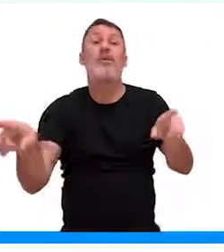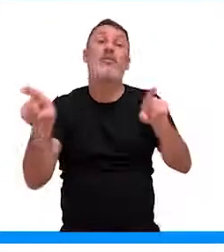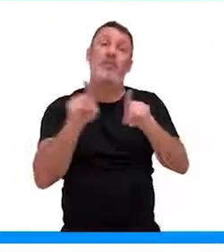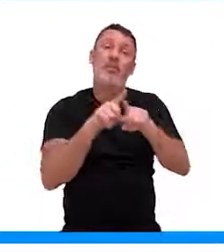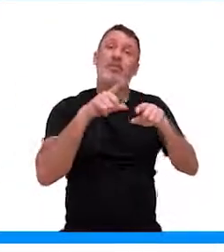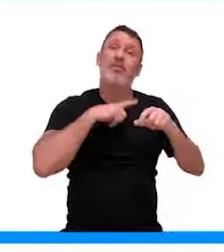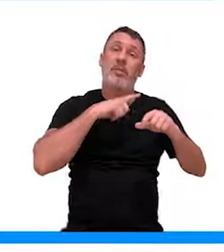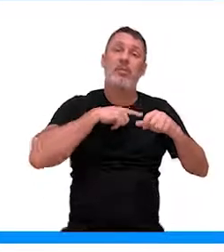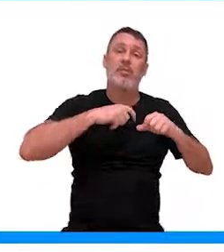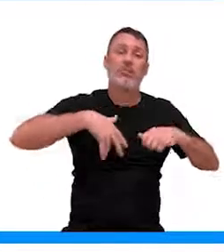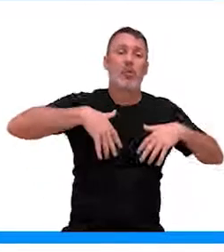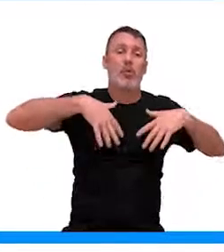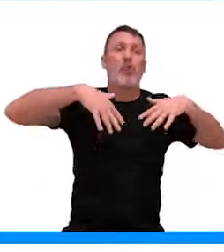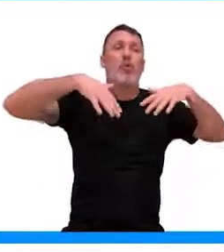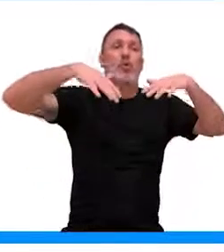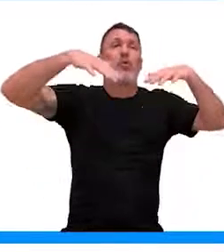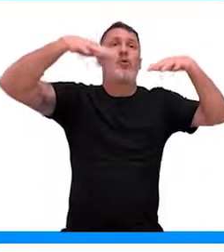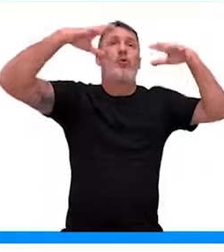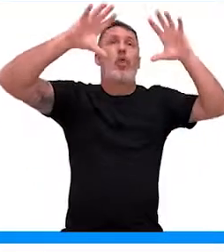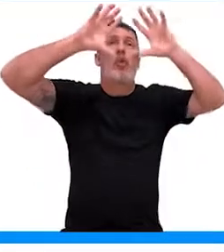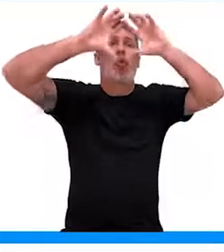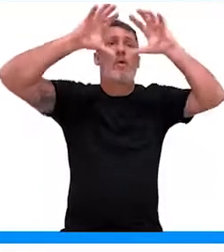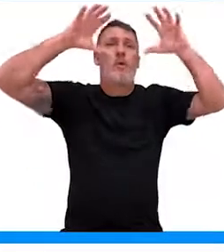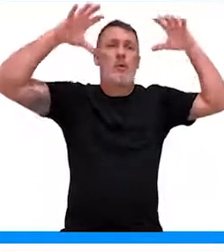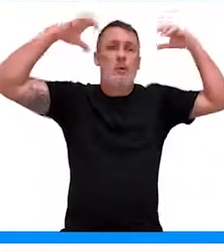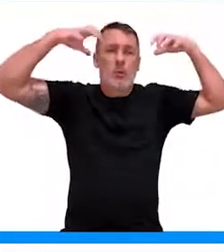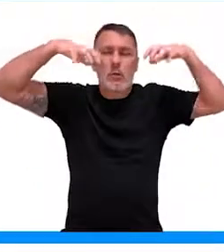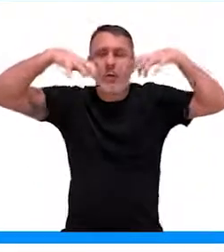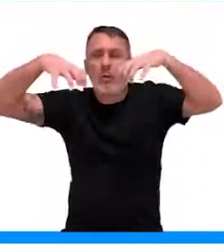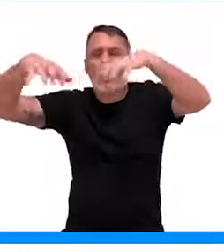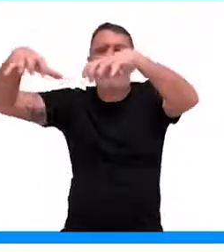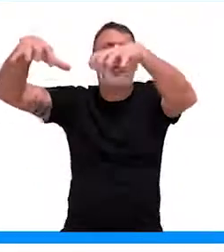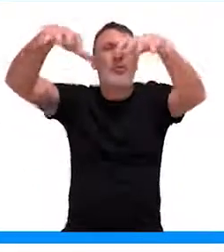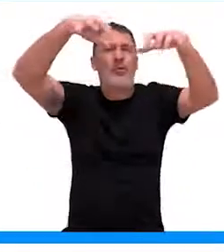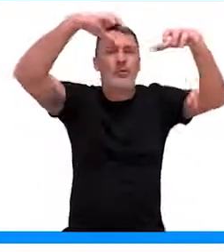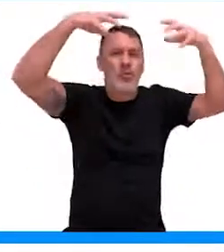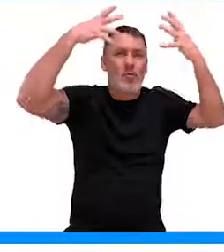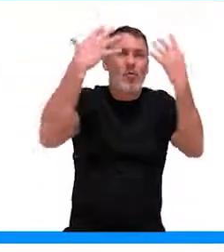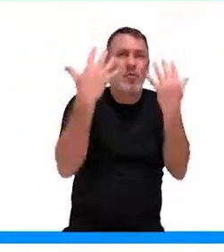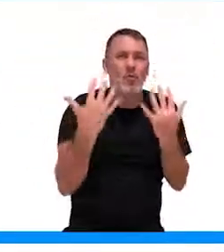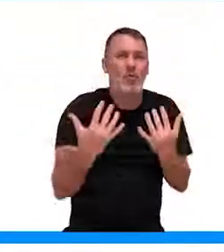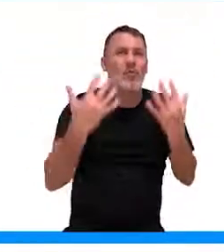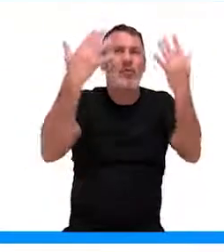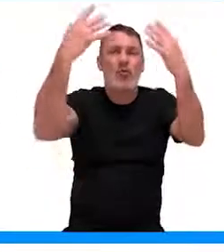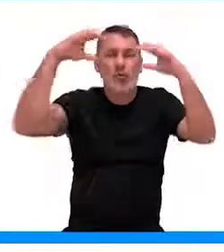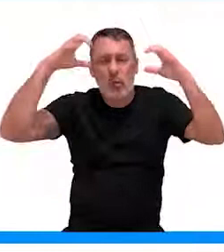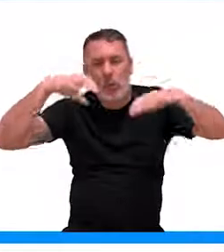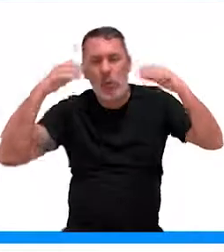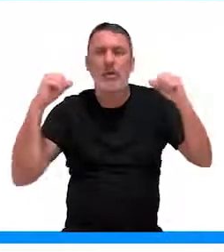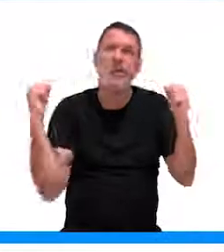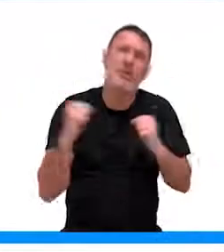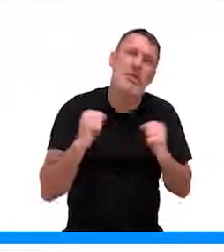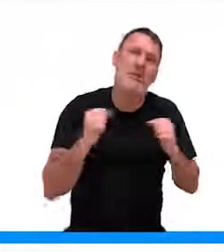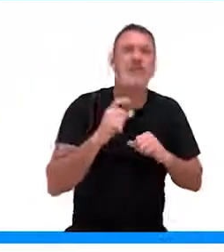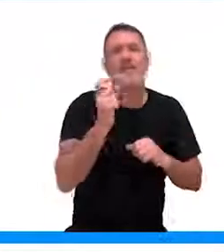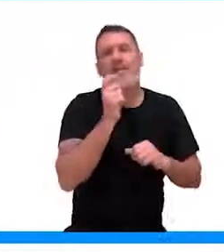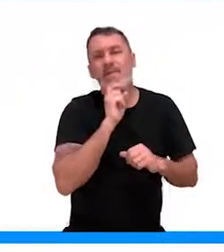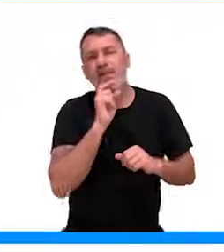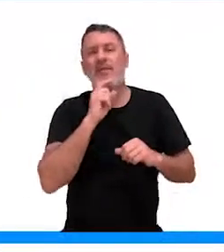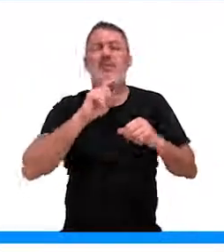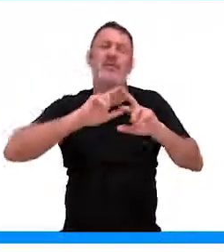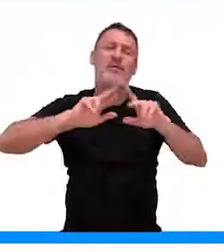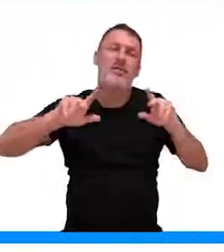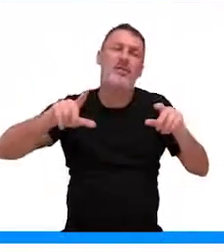áreas continentais, ali alcançariam o seu ponto de saturação, nós teríamos a formação de nebulosidade, chuvas, e você teria uma